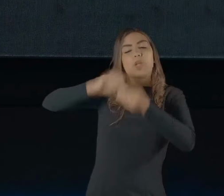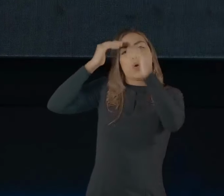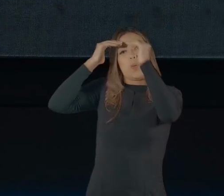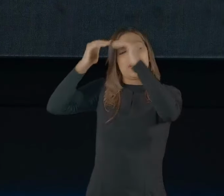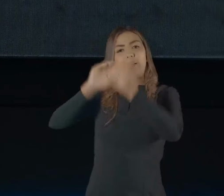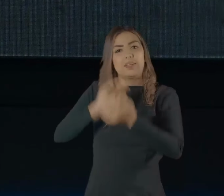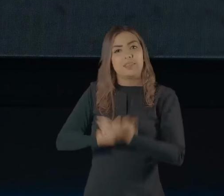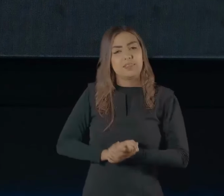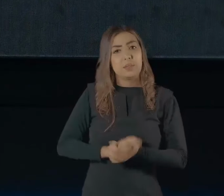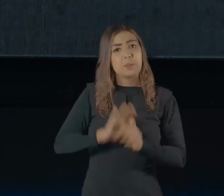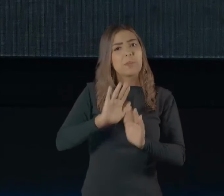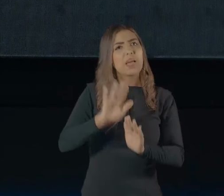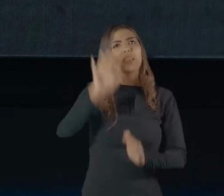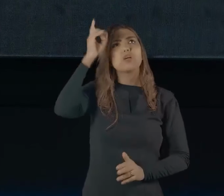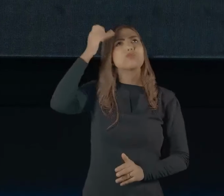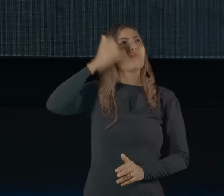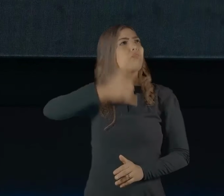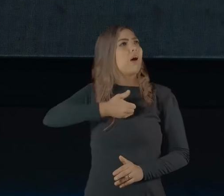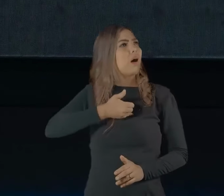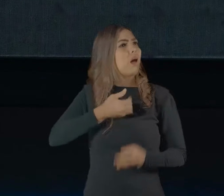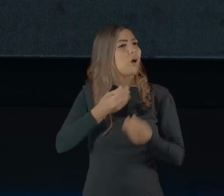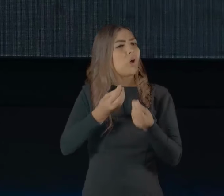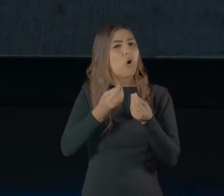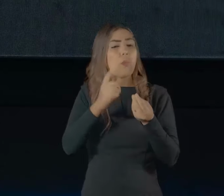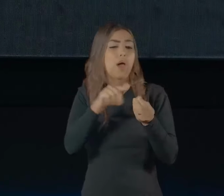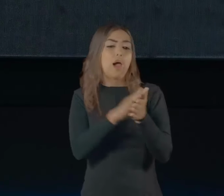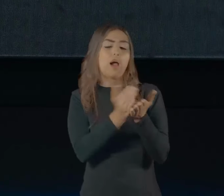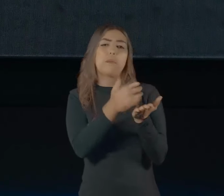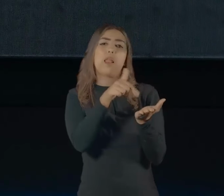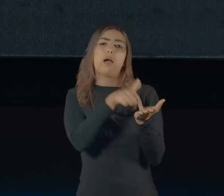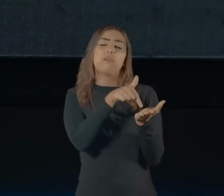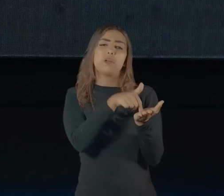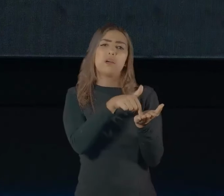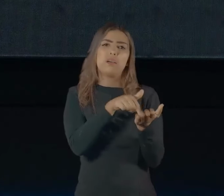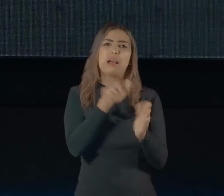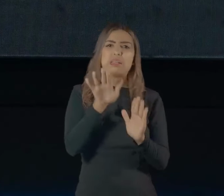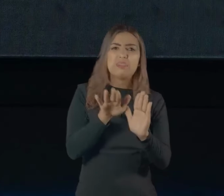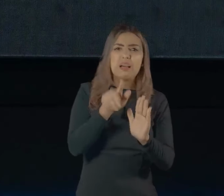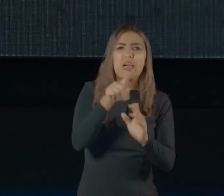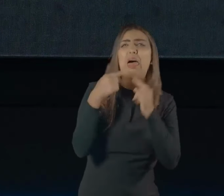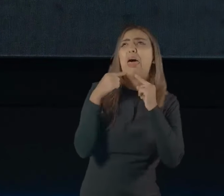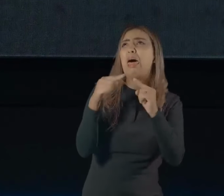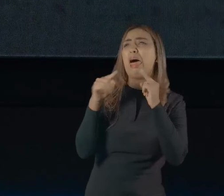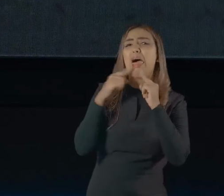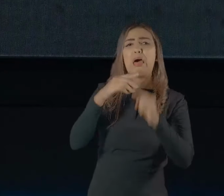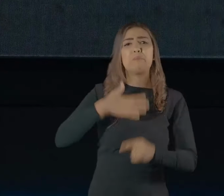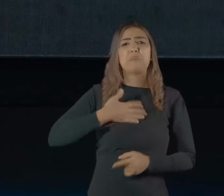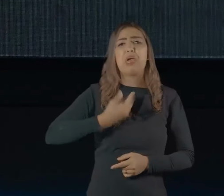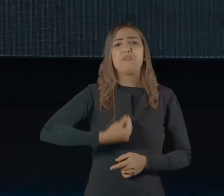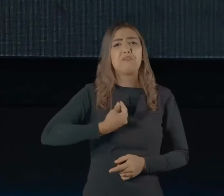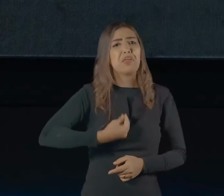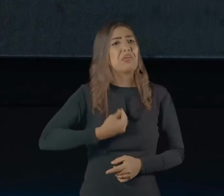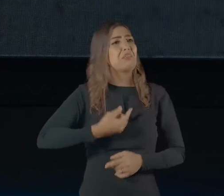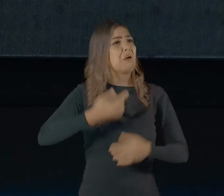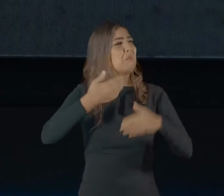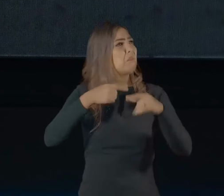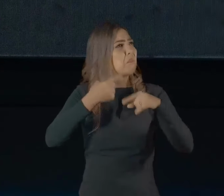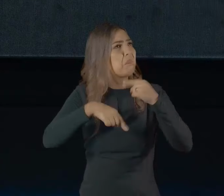99% das vezes, é pela palavra. Então, tem gente que fala, por que minha vida não dá certo? Eu pergunto, você está obedecendo a